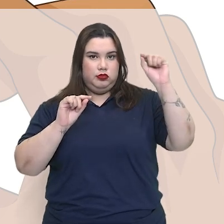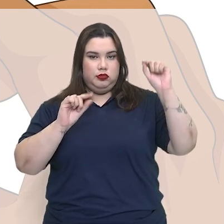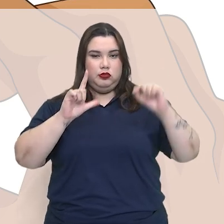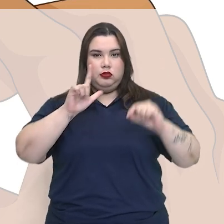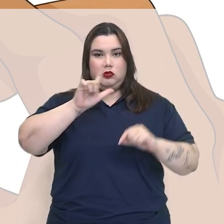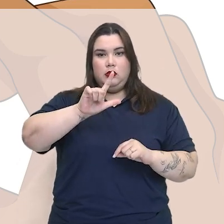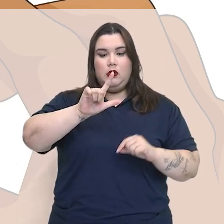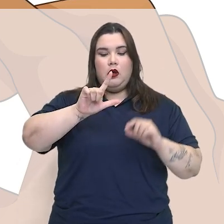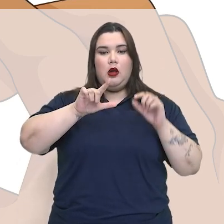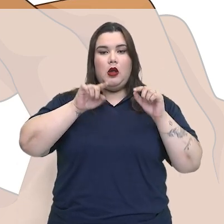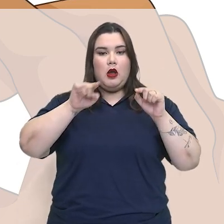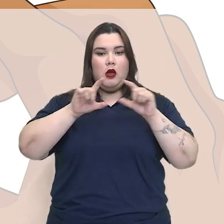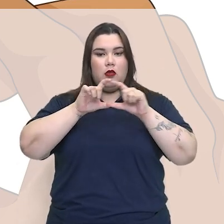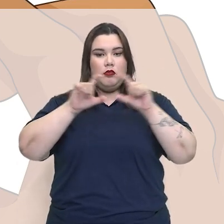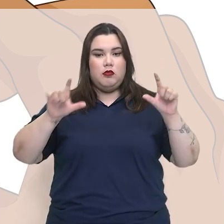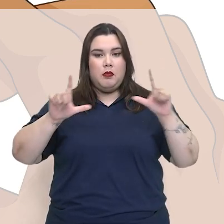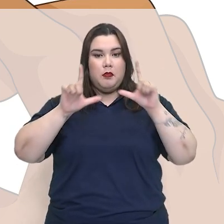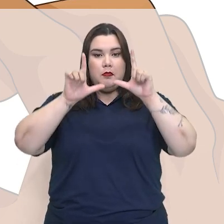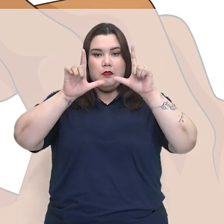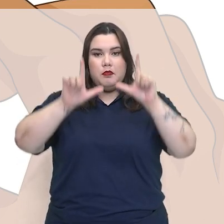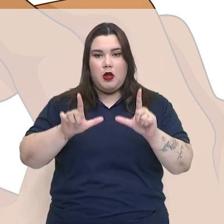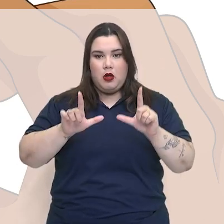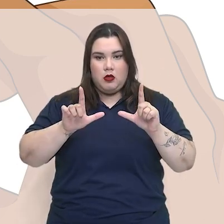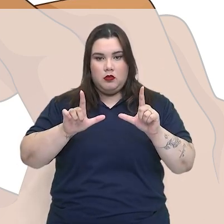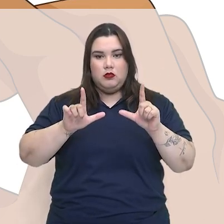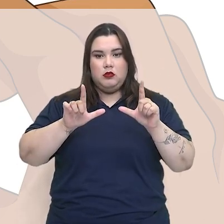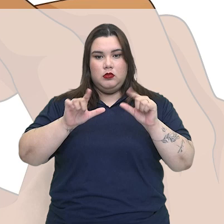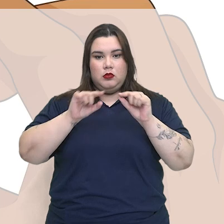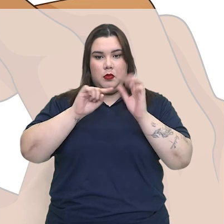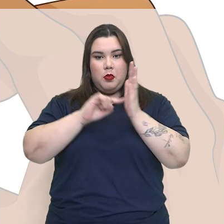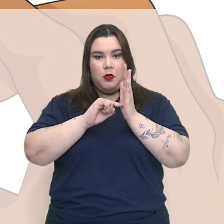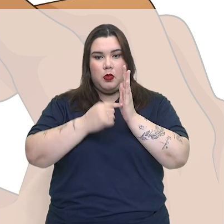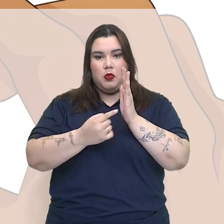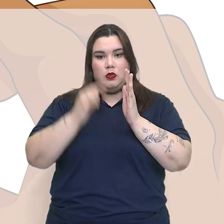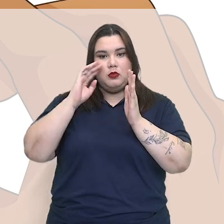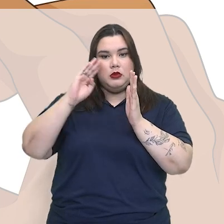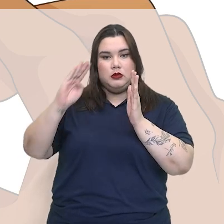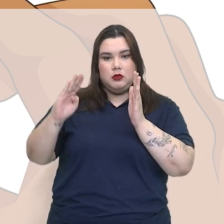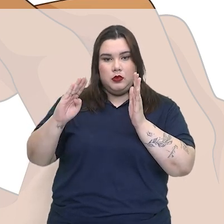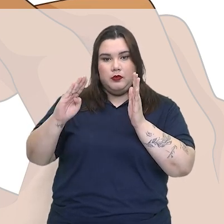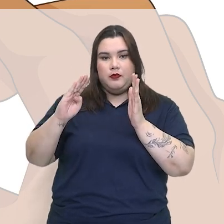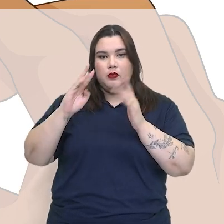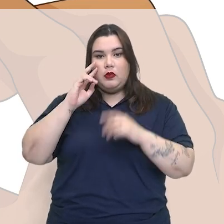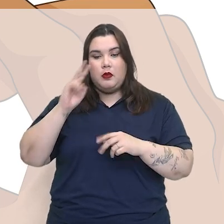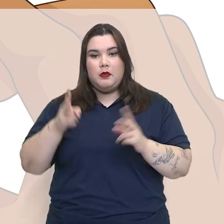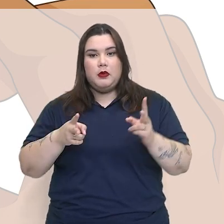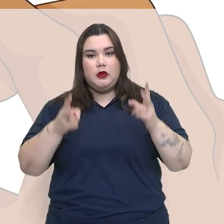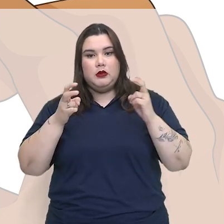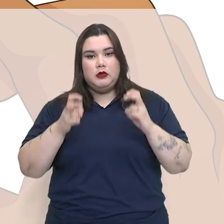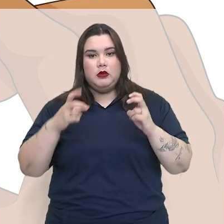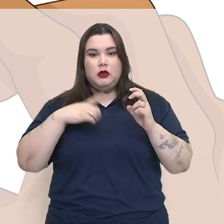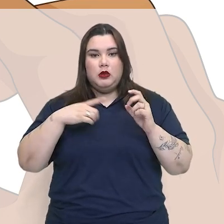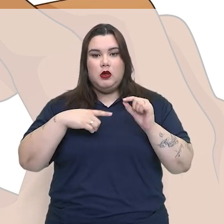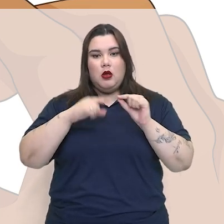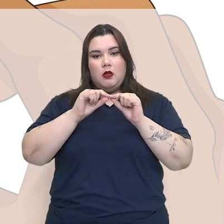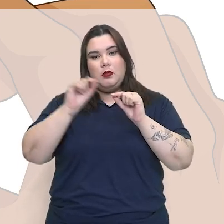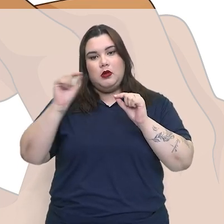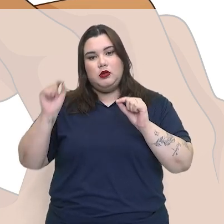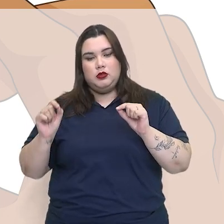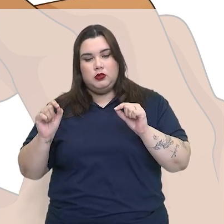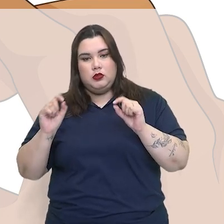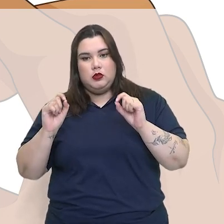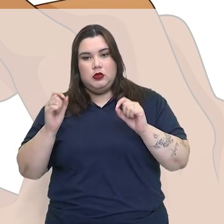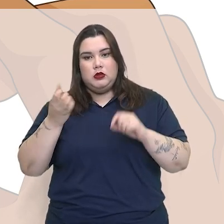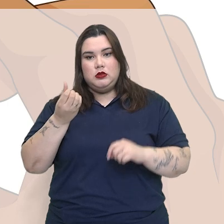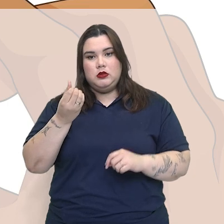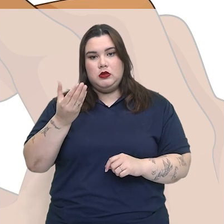do ângulo bem no centro ali da linha guia do transferidor. E vejam que a gente tem a medida ali